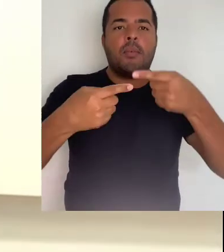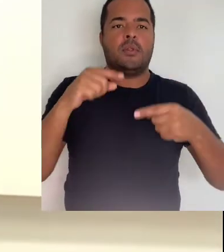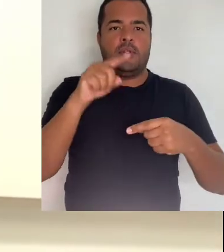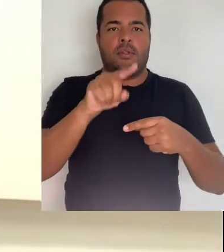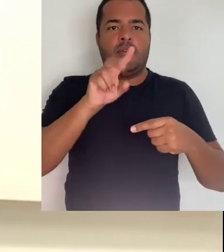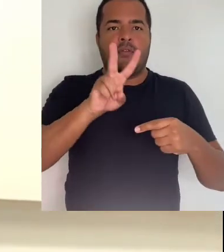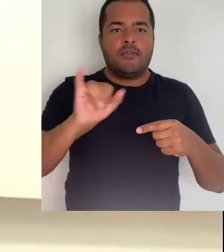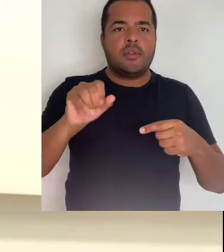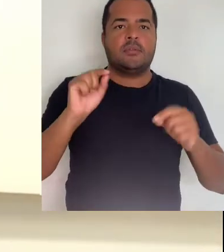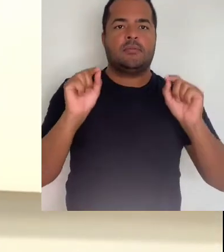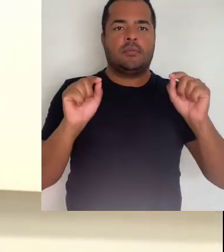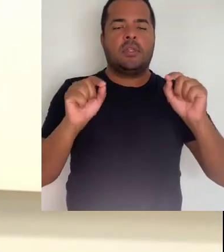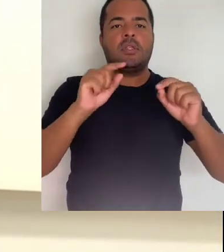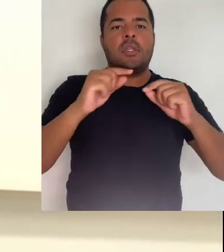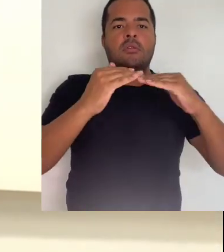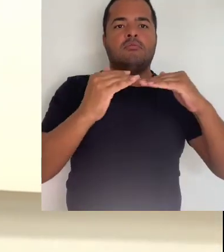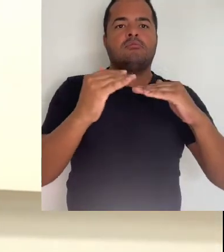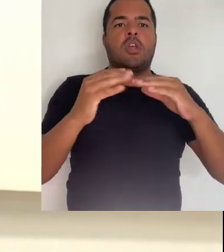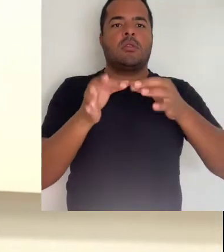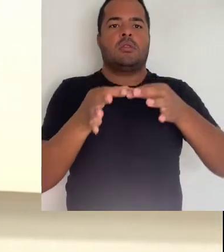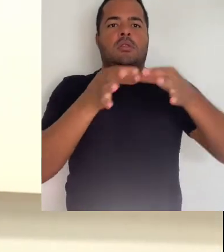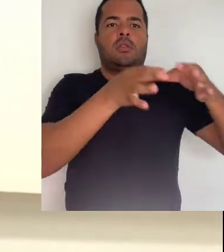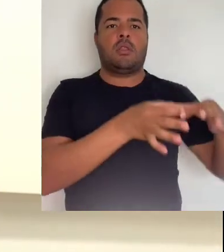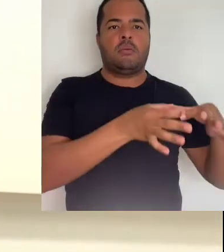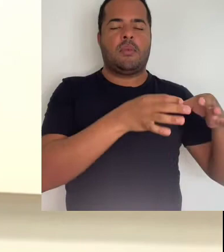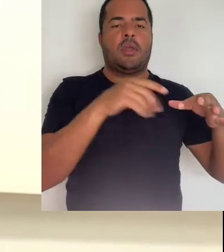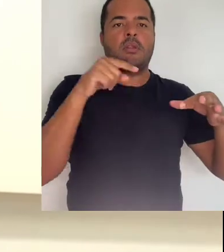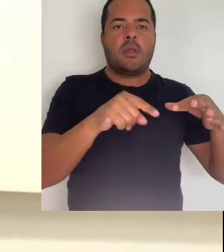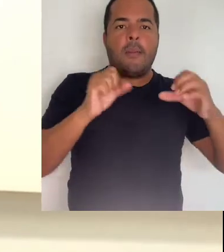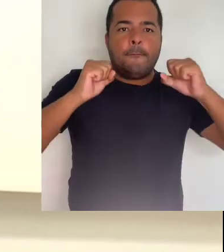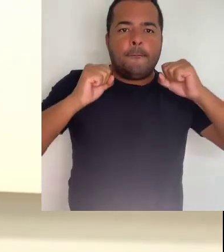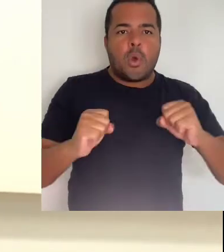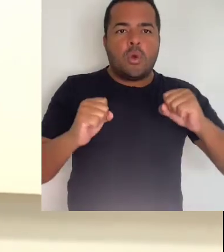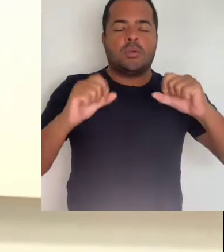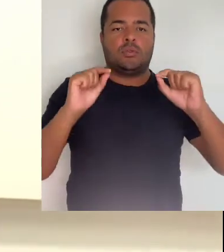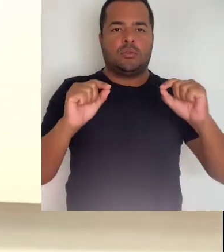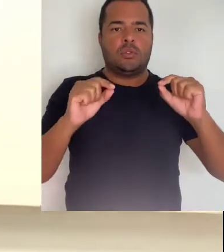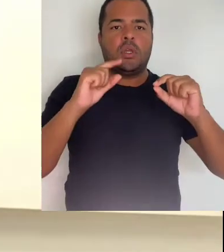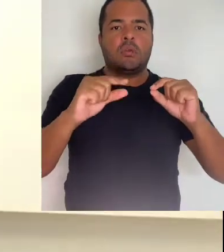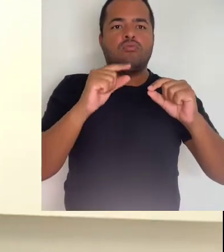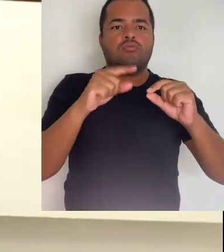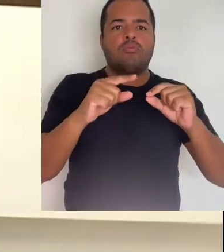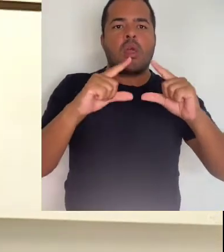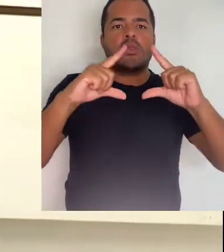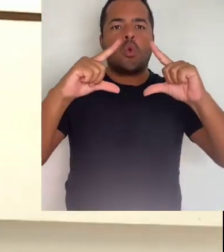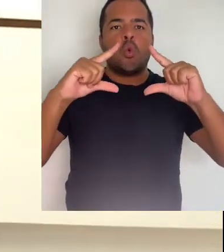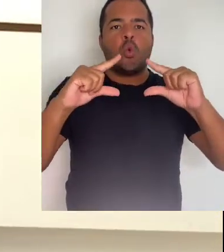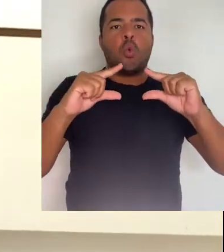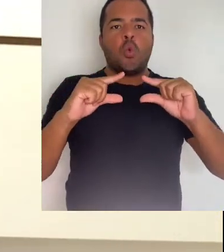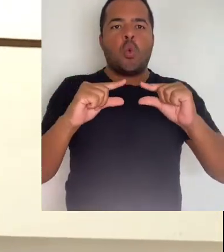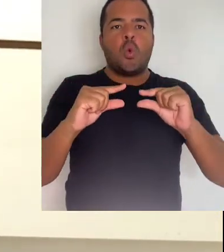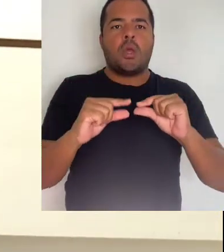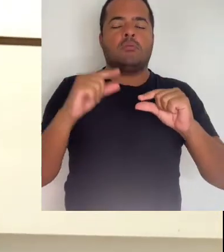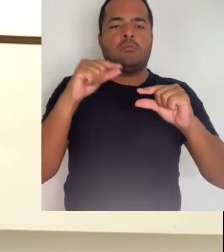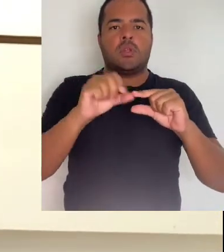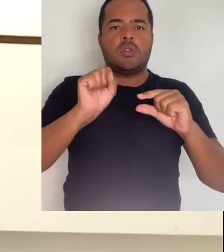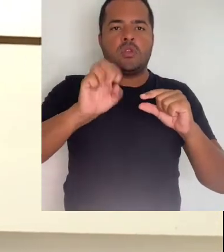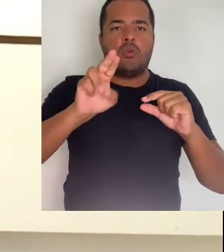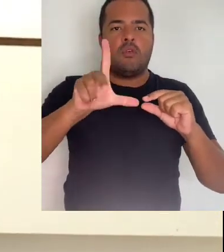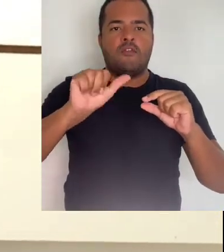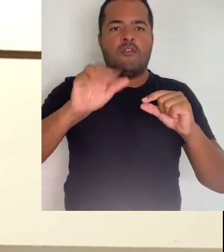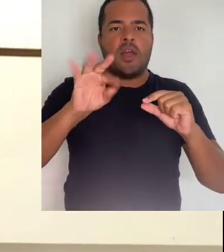certo? Aí o seu próximo passo vai ser justamente deixar ela separada para que a gente possa secar essa